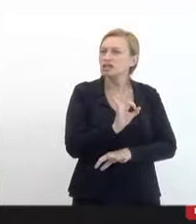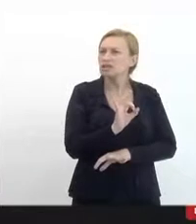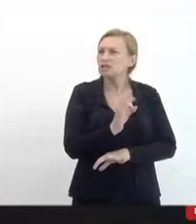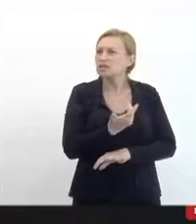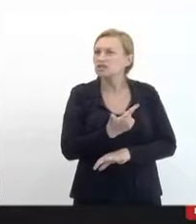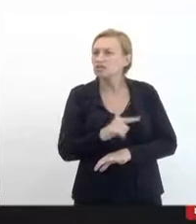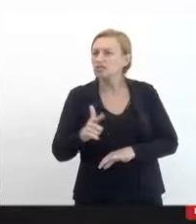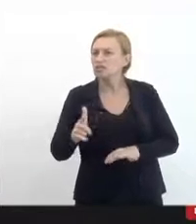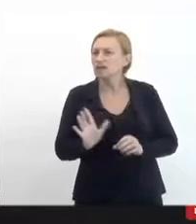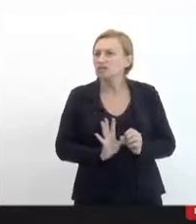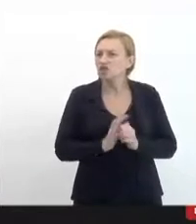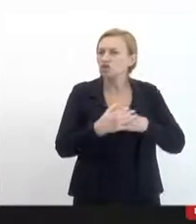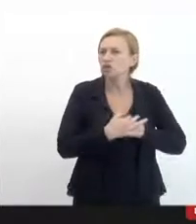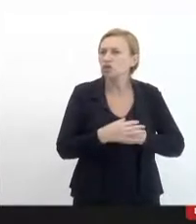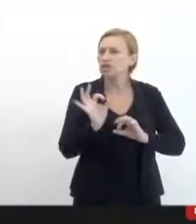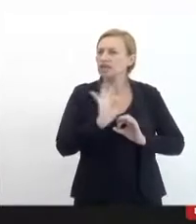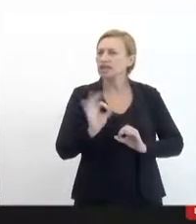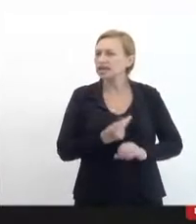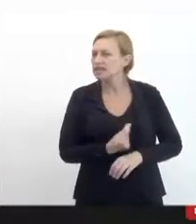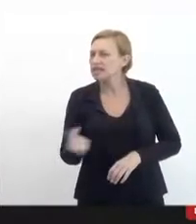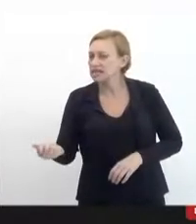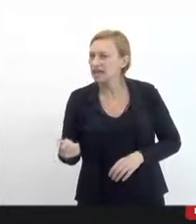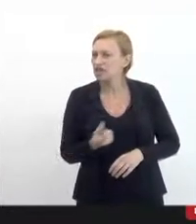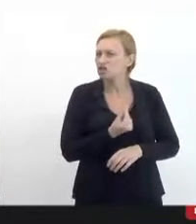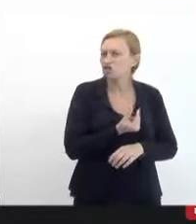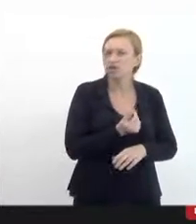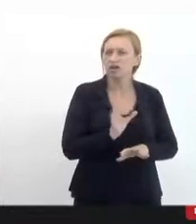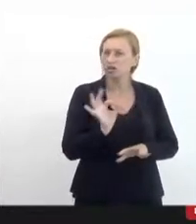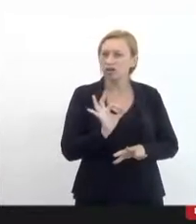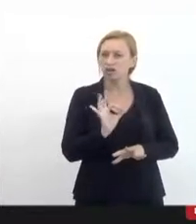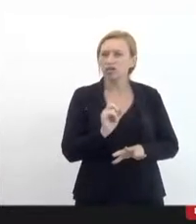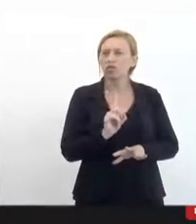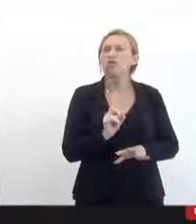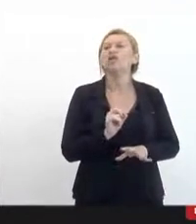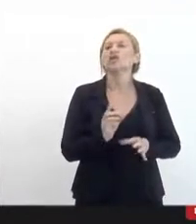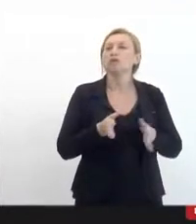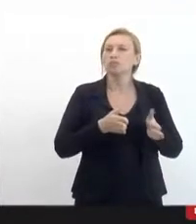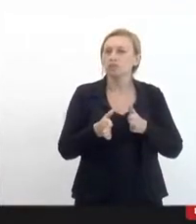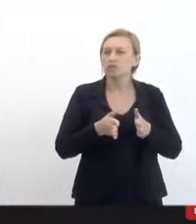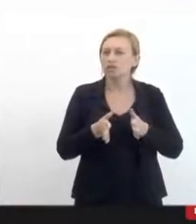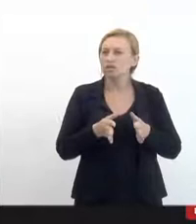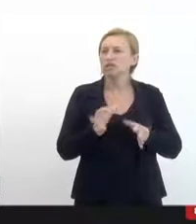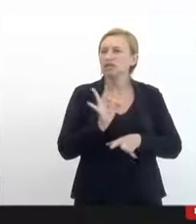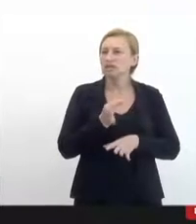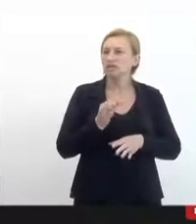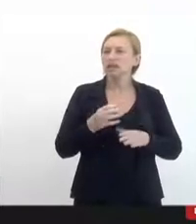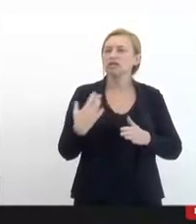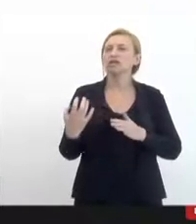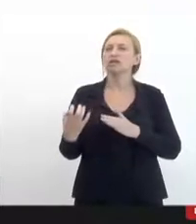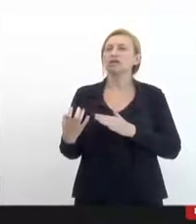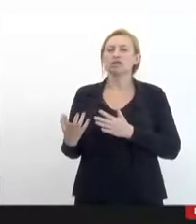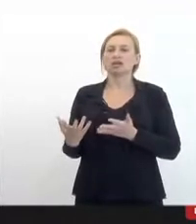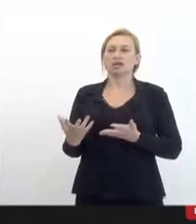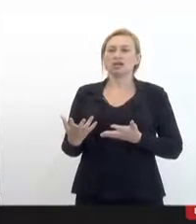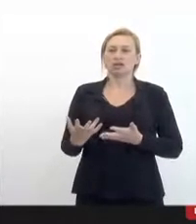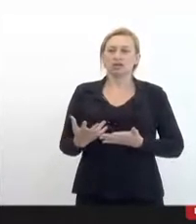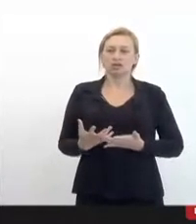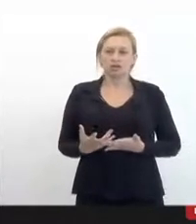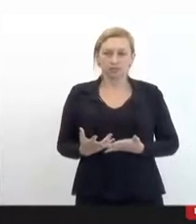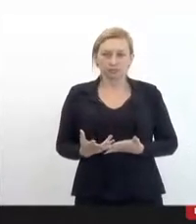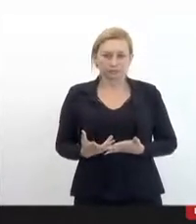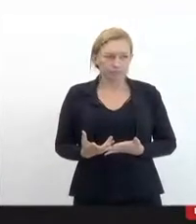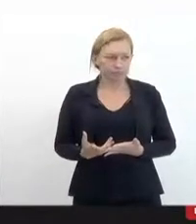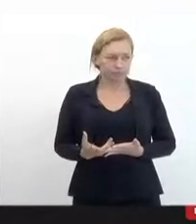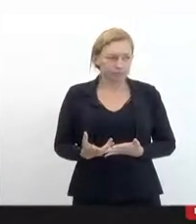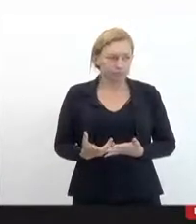aí omissão ou saída não tributada, que as operações são necessariamente de movimentação entre estabelecimentos do contribuinte.